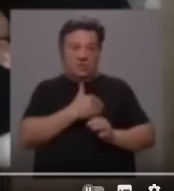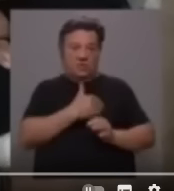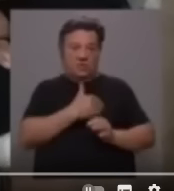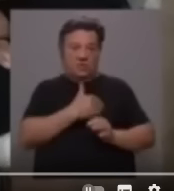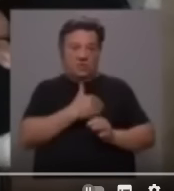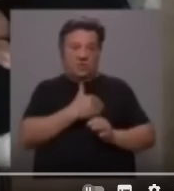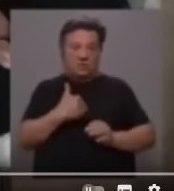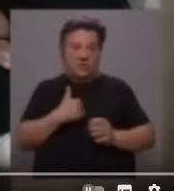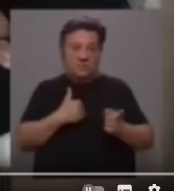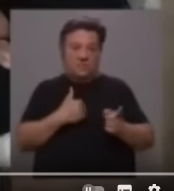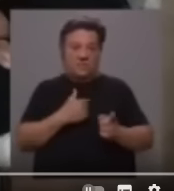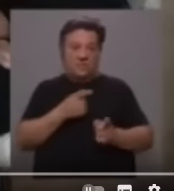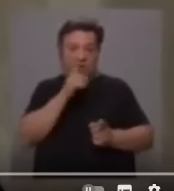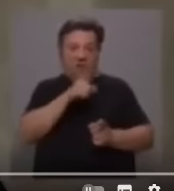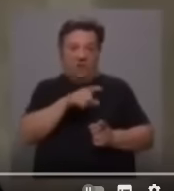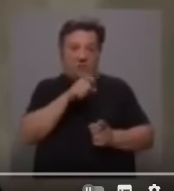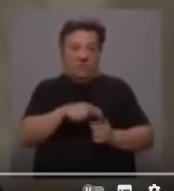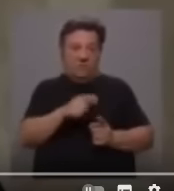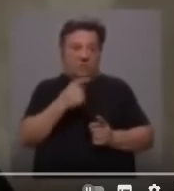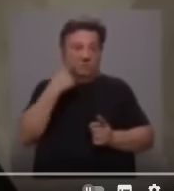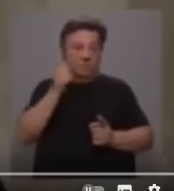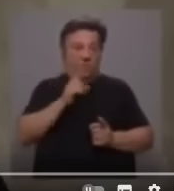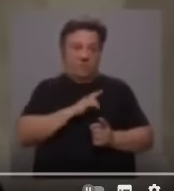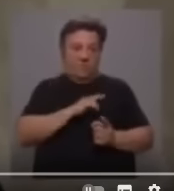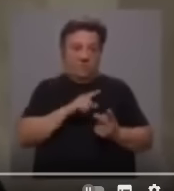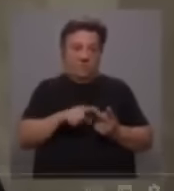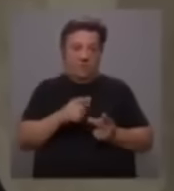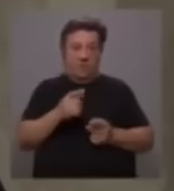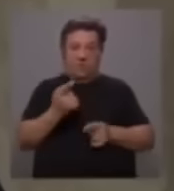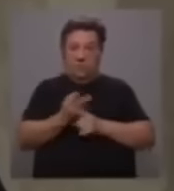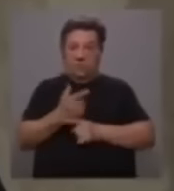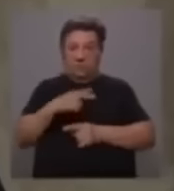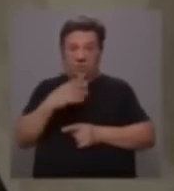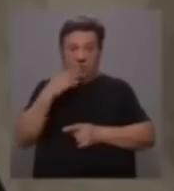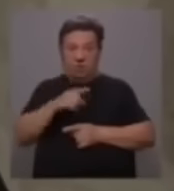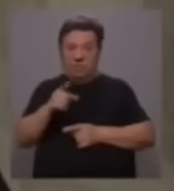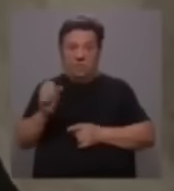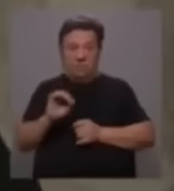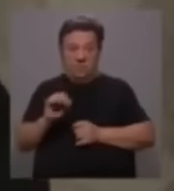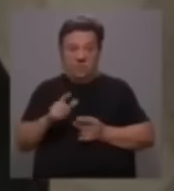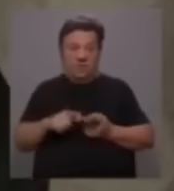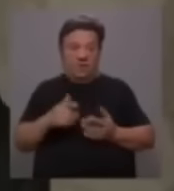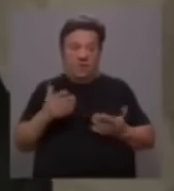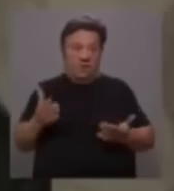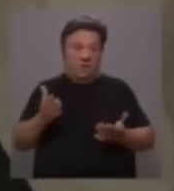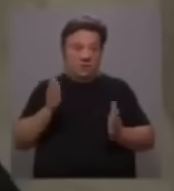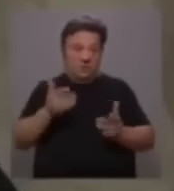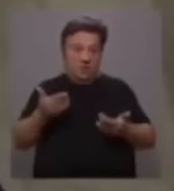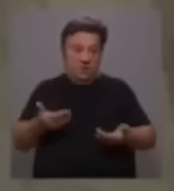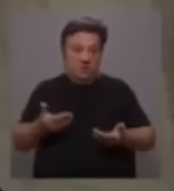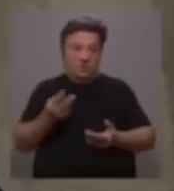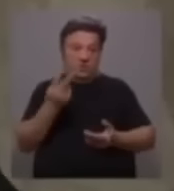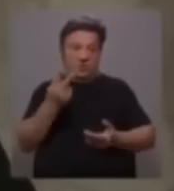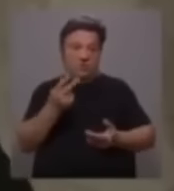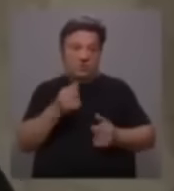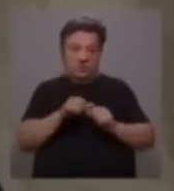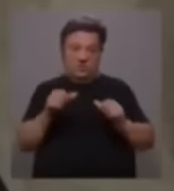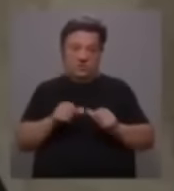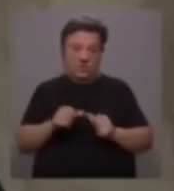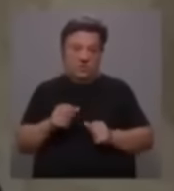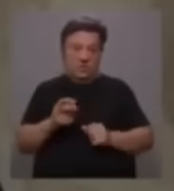Tudo chega sua escolha no público ou no privado coisa que um português normal não tem e portanto há já hoje dois dois